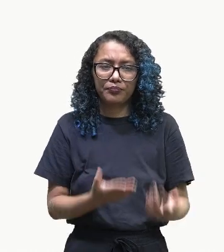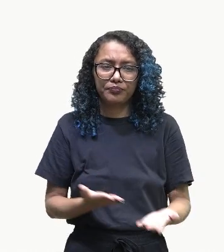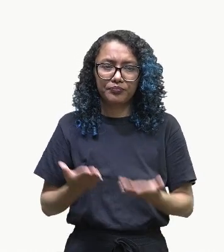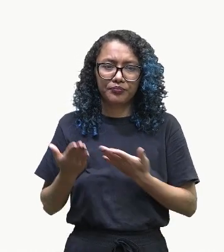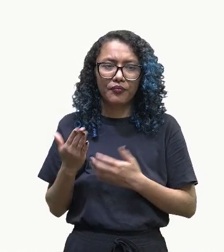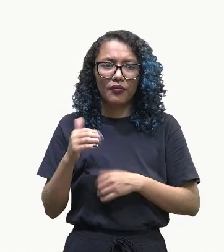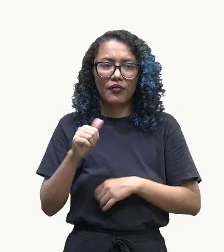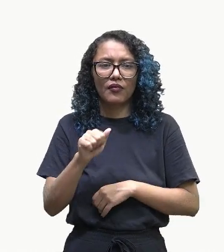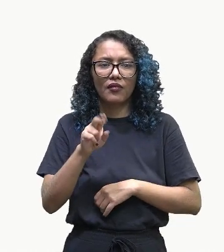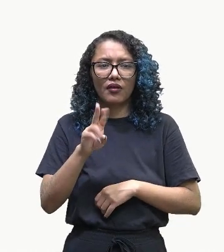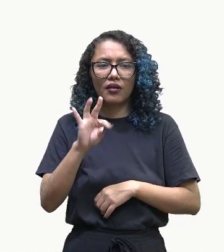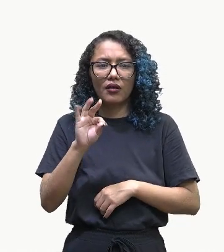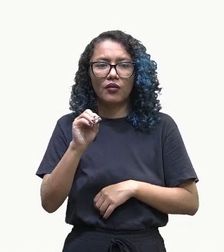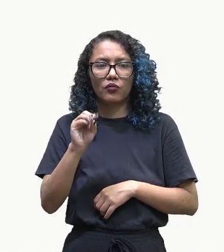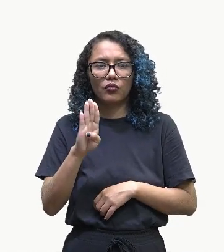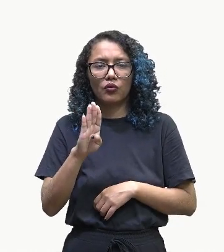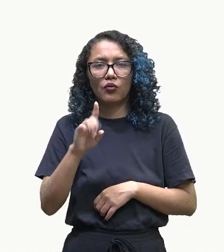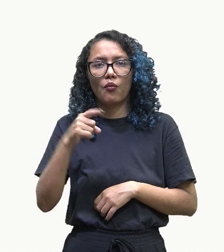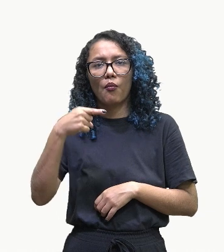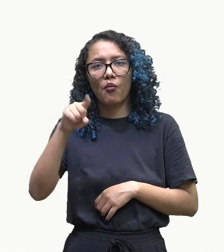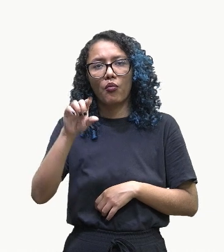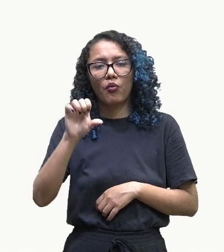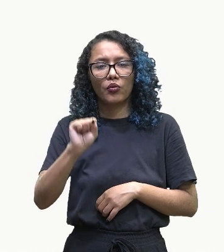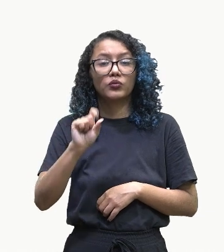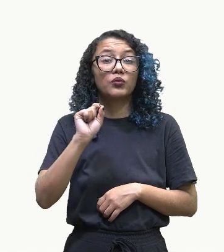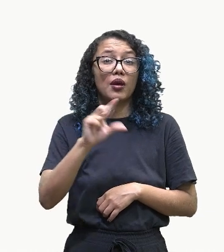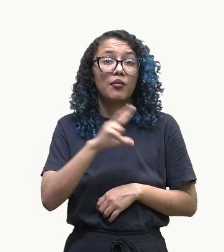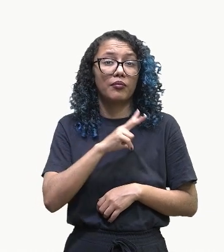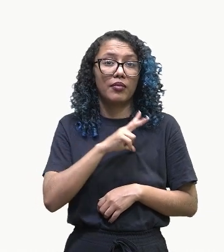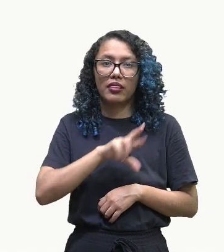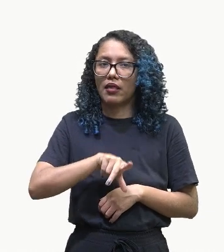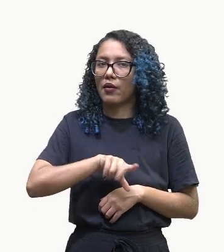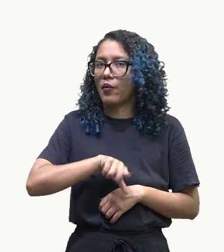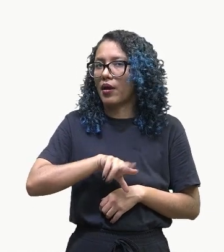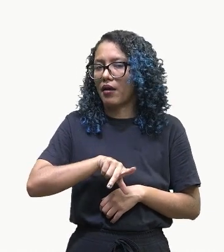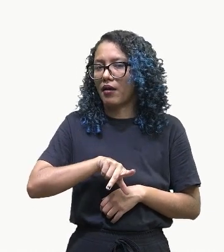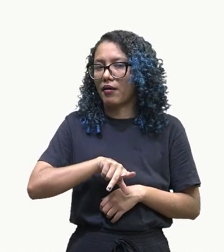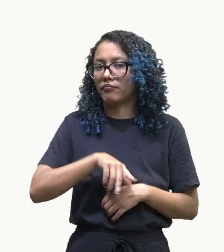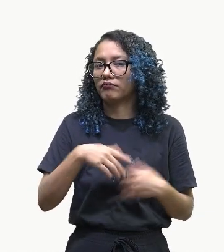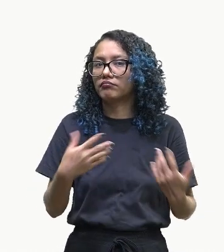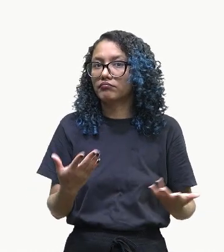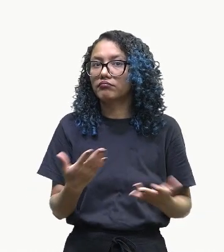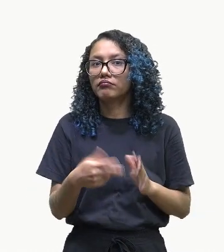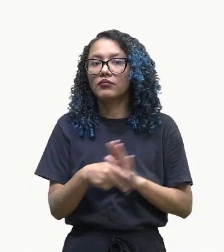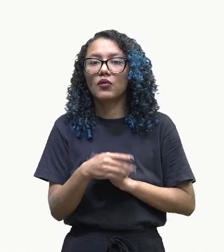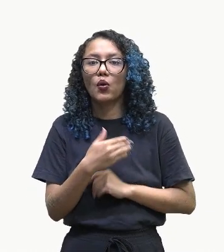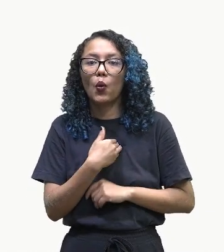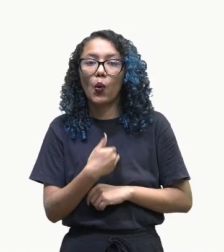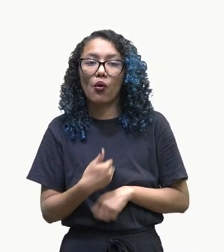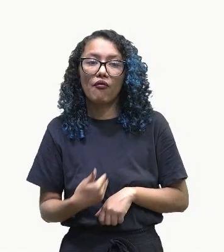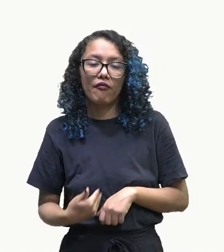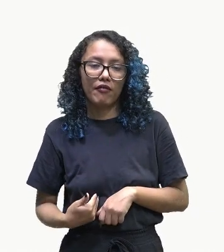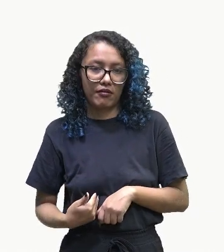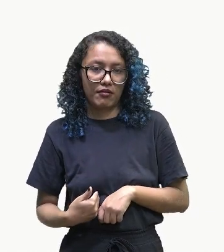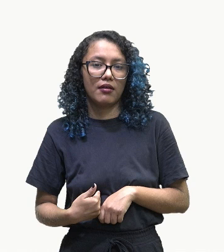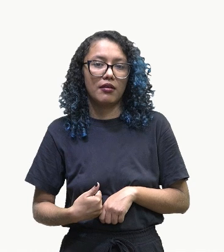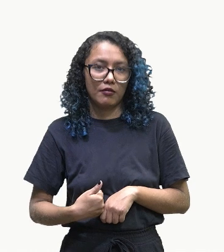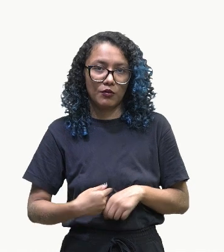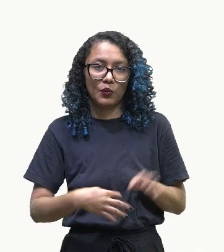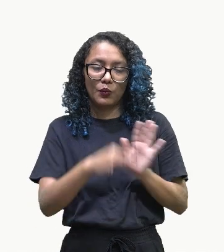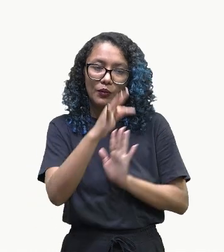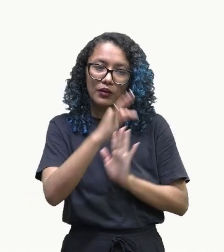é um veículo público. Aqui já não é particular, dedicado ao transporte de passageiros em